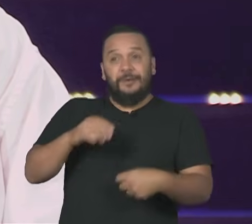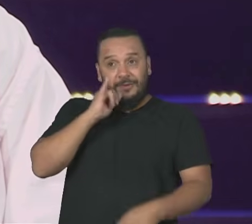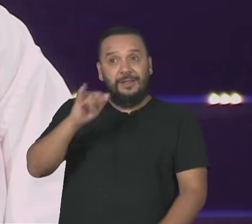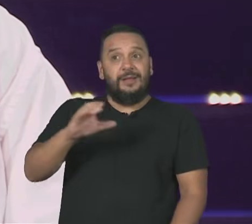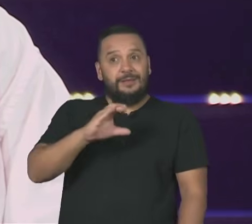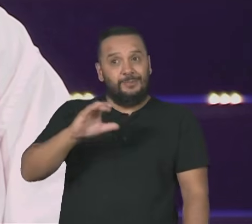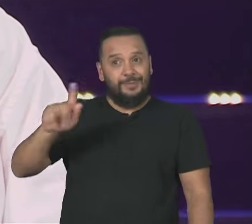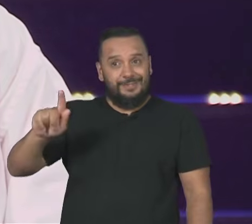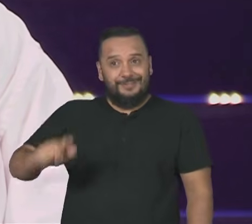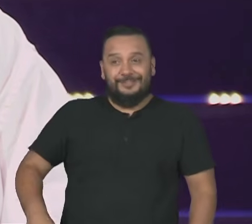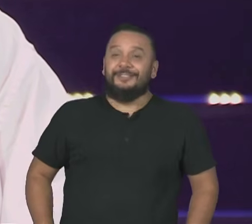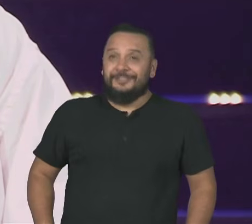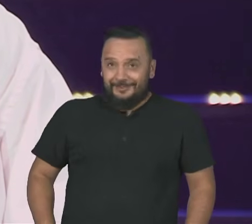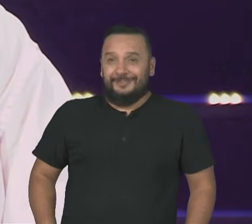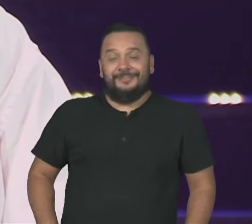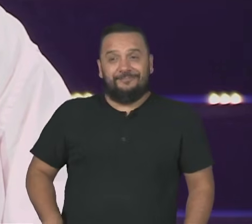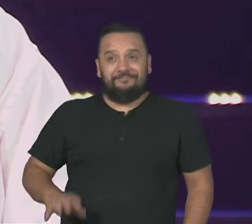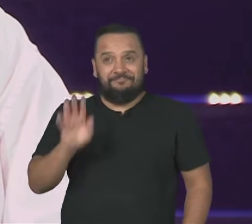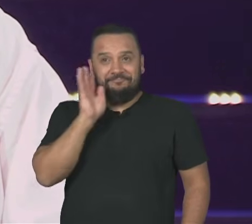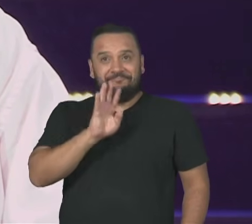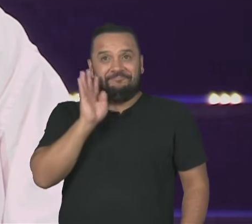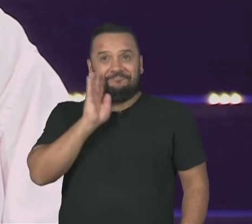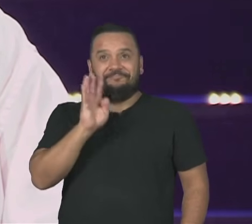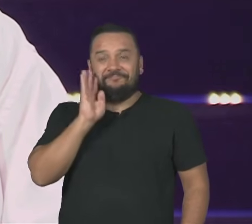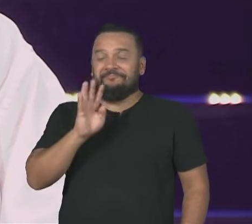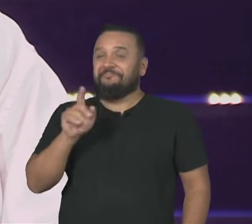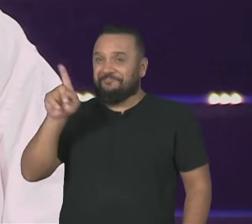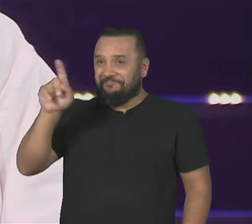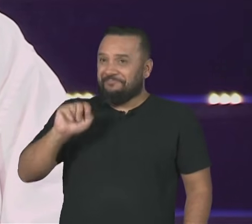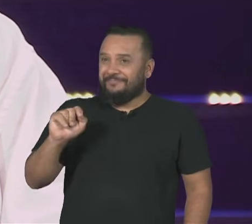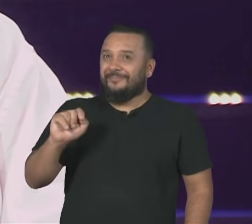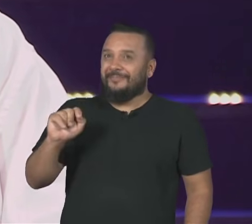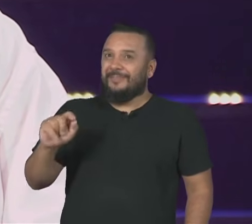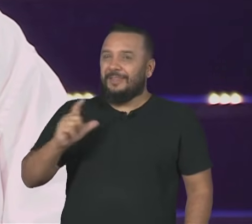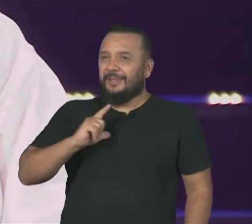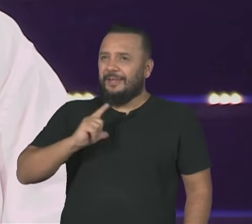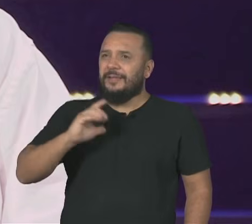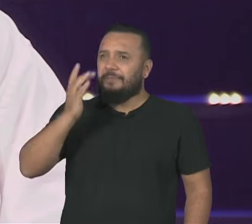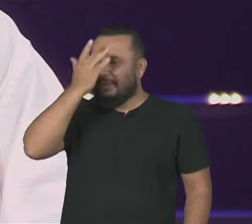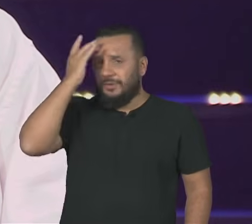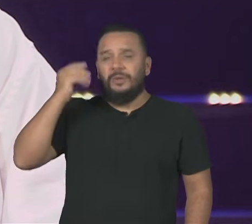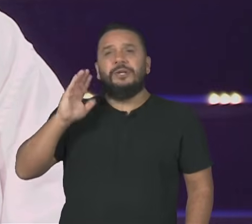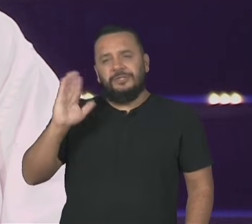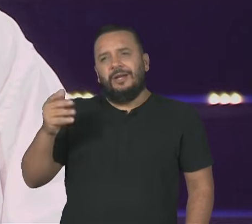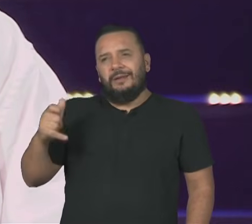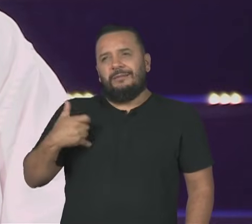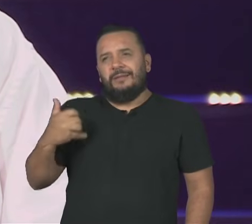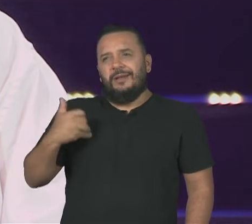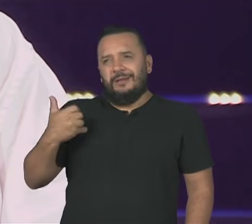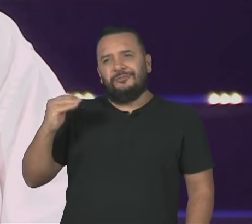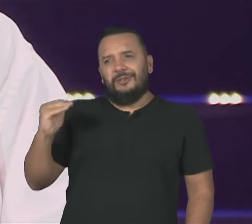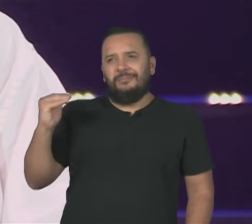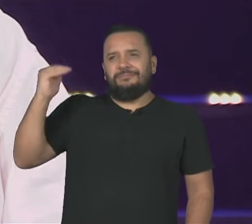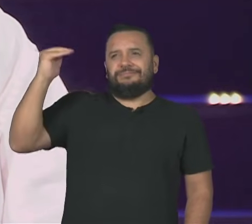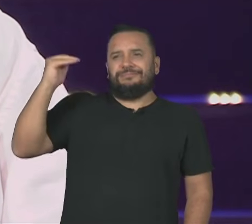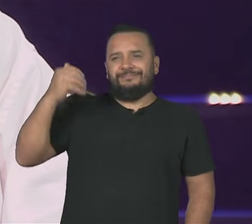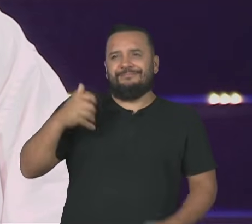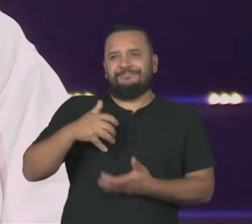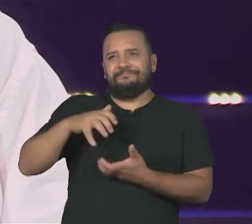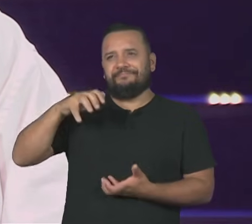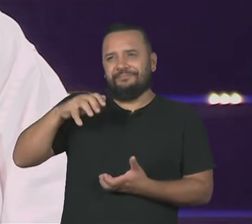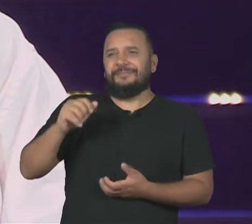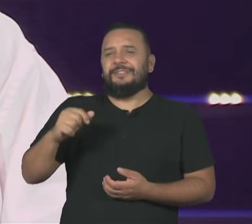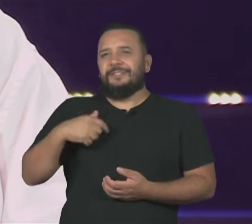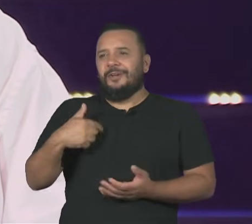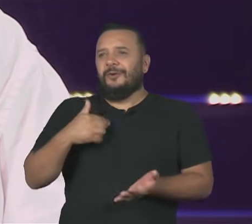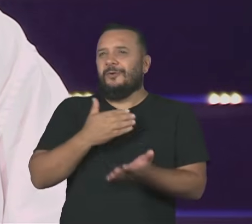momento. Mas está muito legal lá, é exatamente um público mais maduro, assim. Um evento que é diurno,